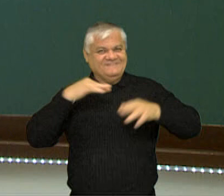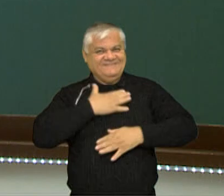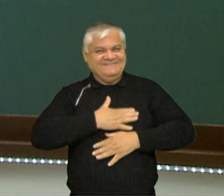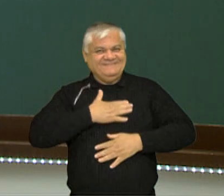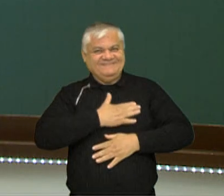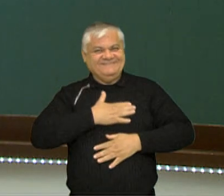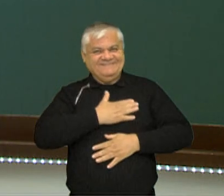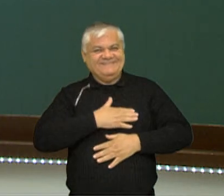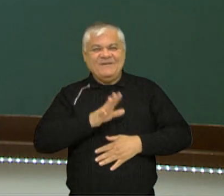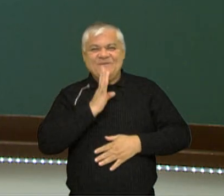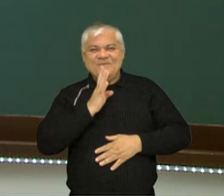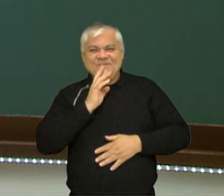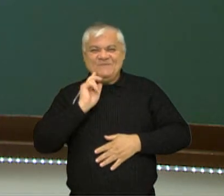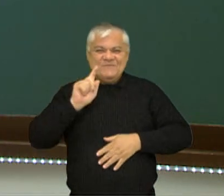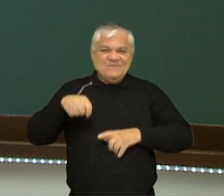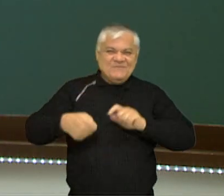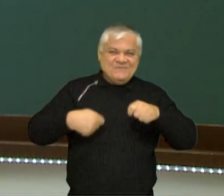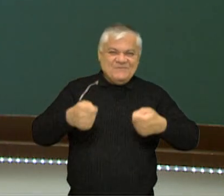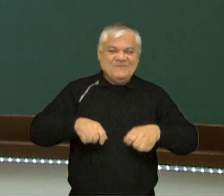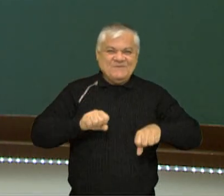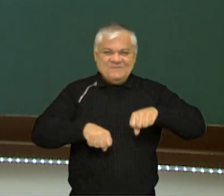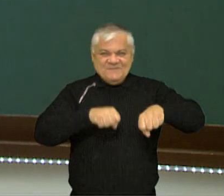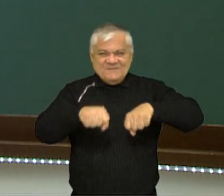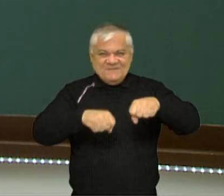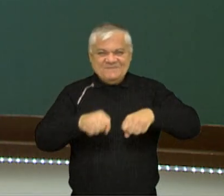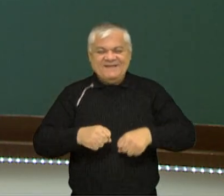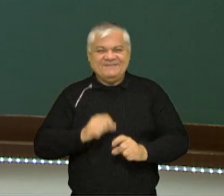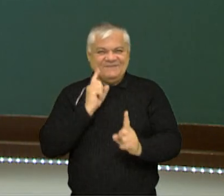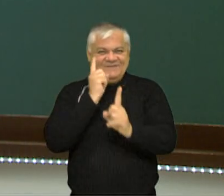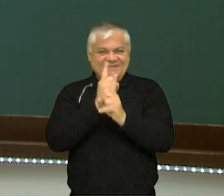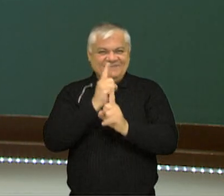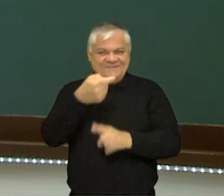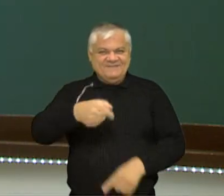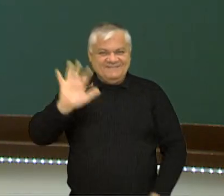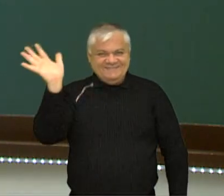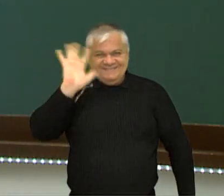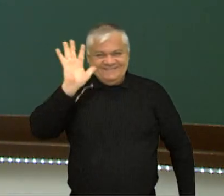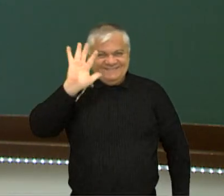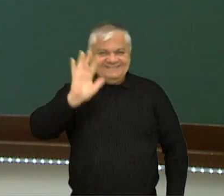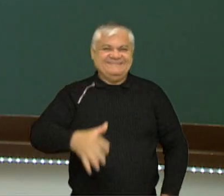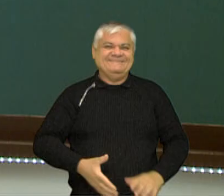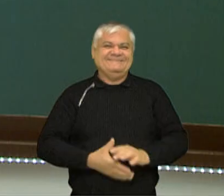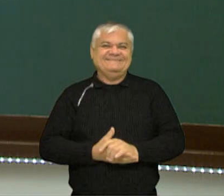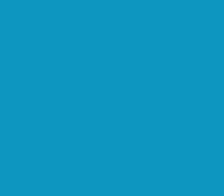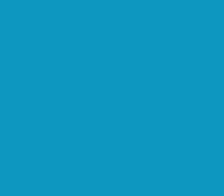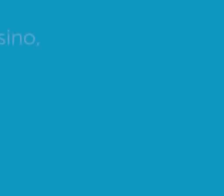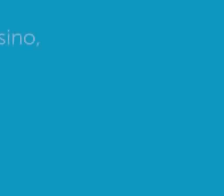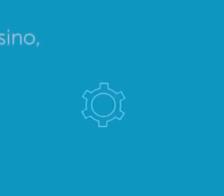gostado aí, conhecido um pouquinho mais do mountain bike. Nos vemos em breve. Tchauzão!